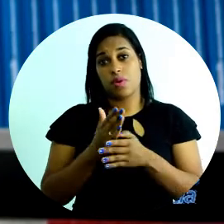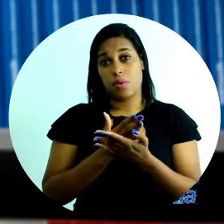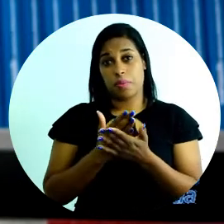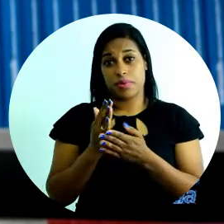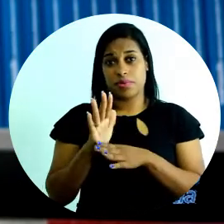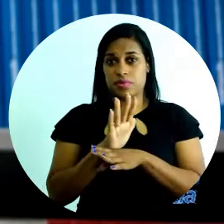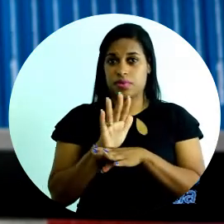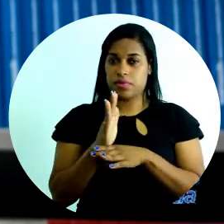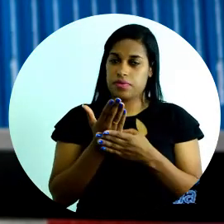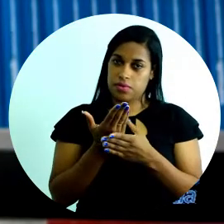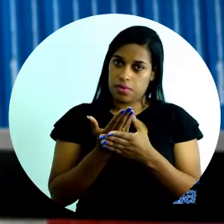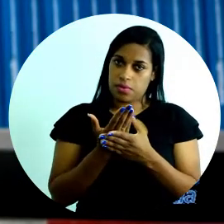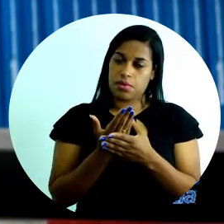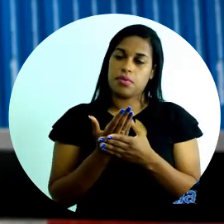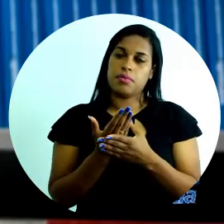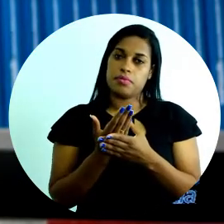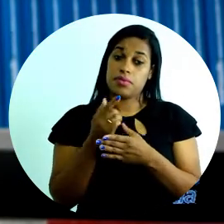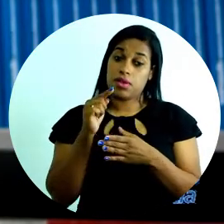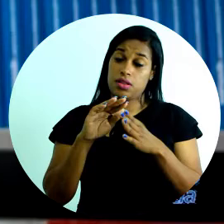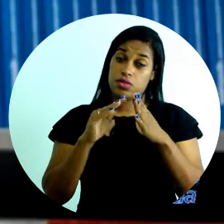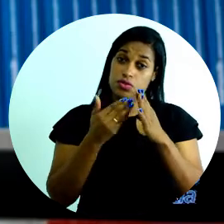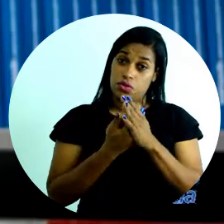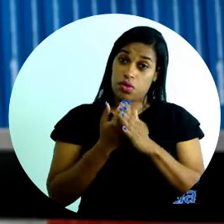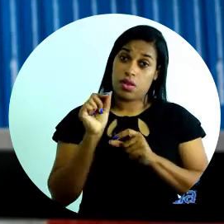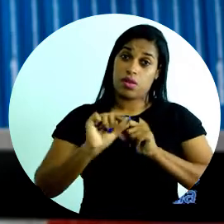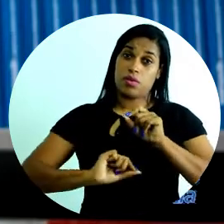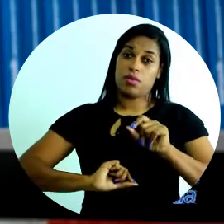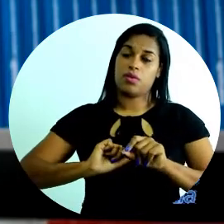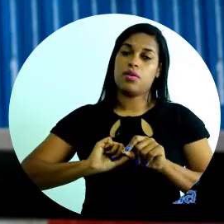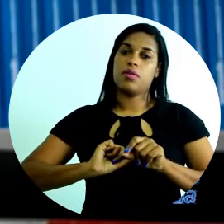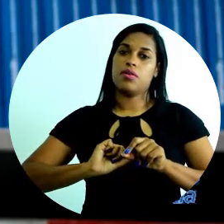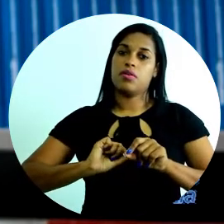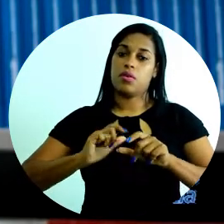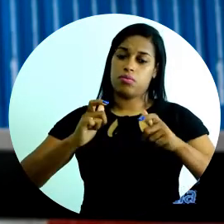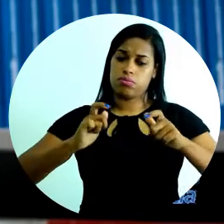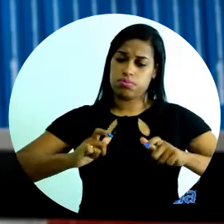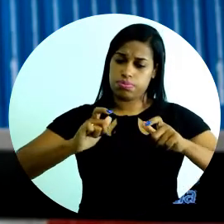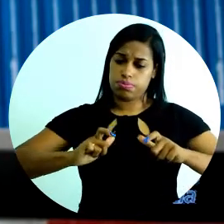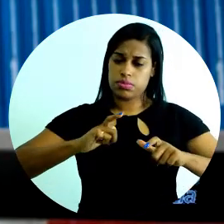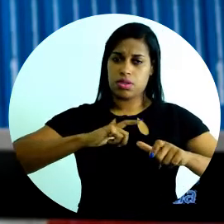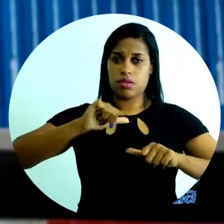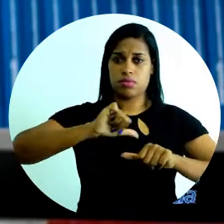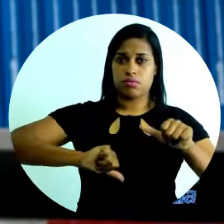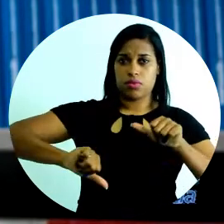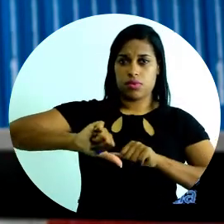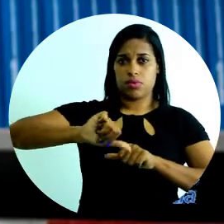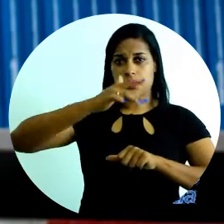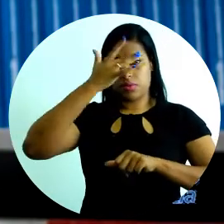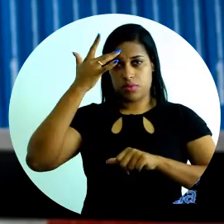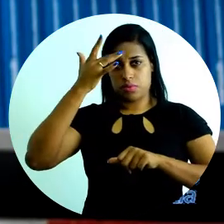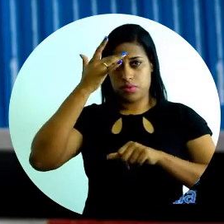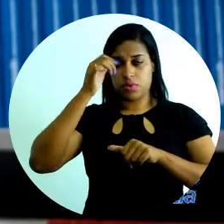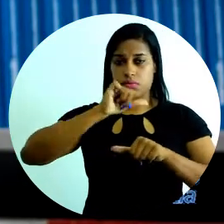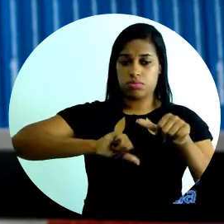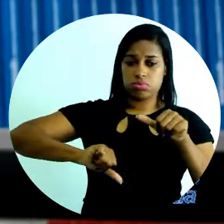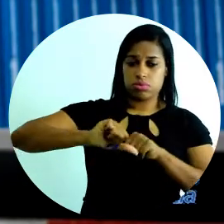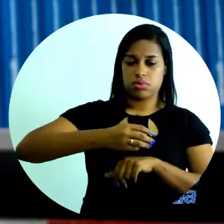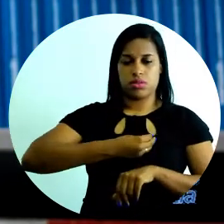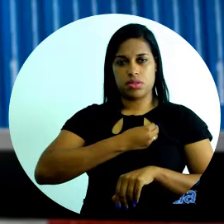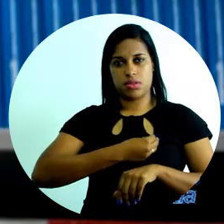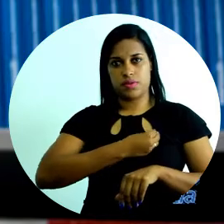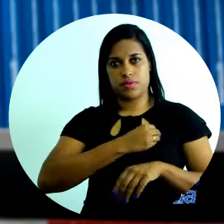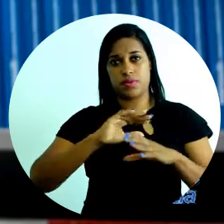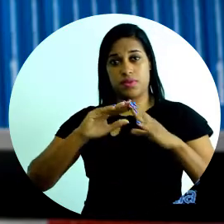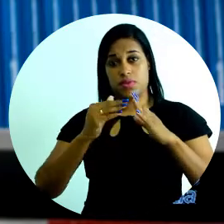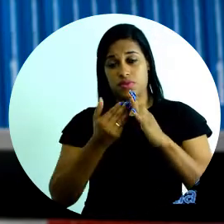já aqui no início dessa videoaula, a escola um lugar onde há transformação de pessoas, transformação